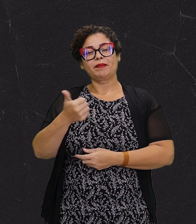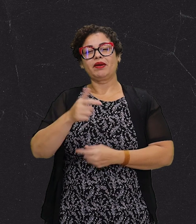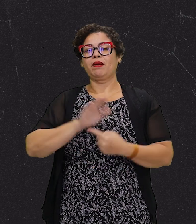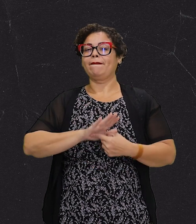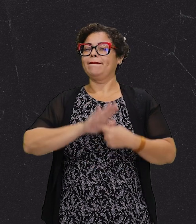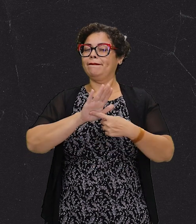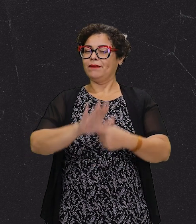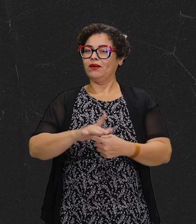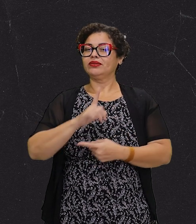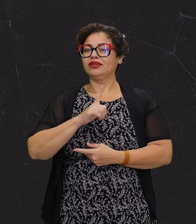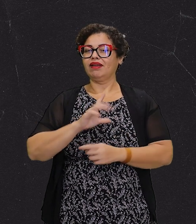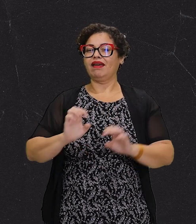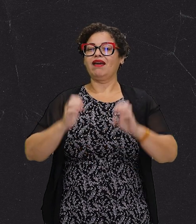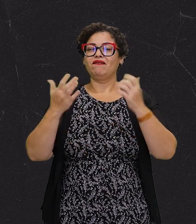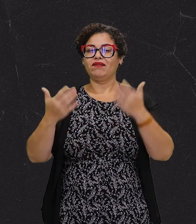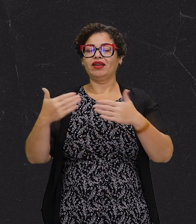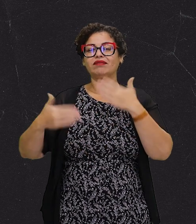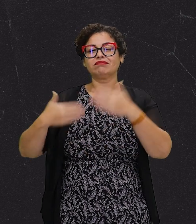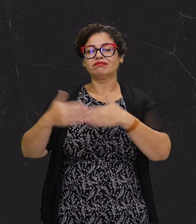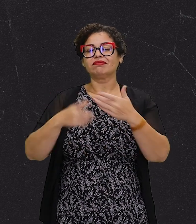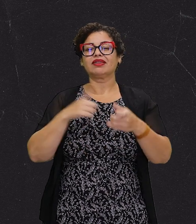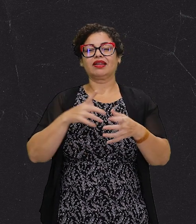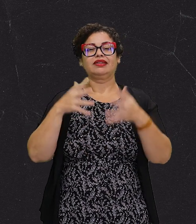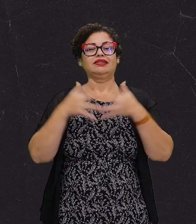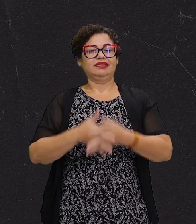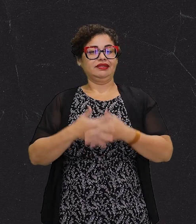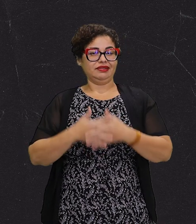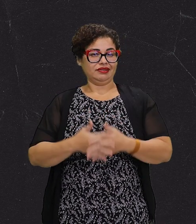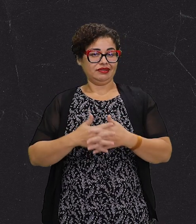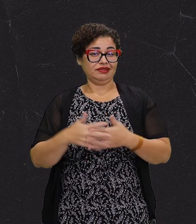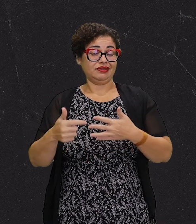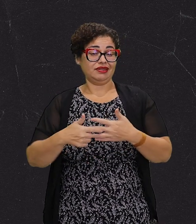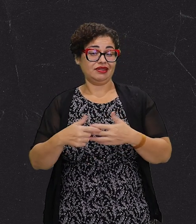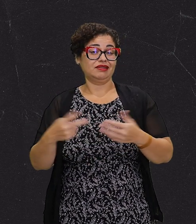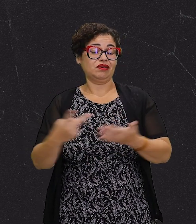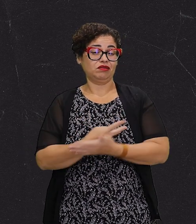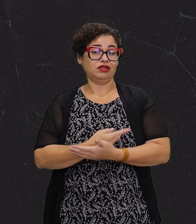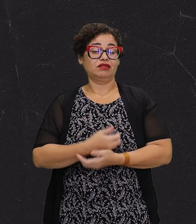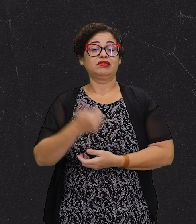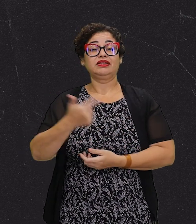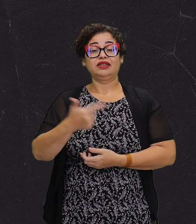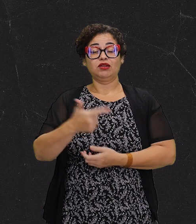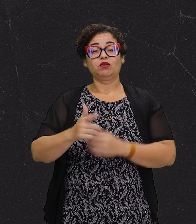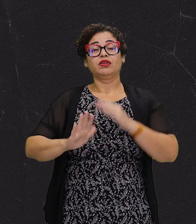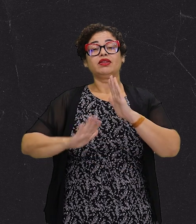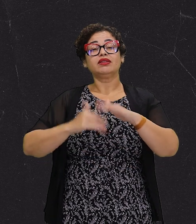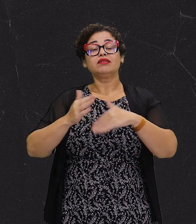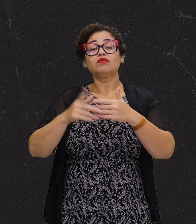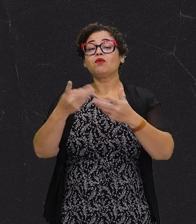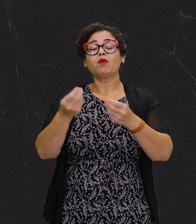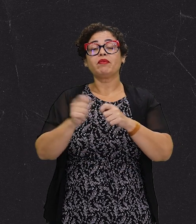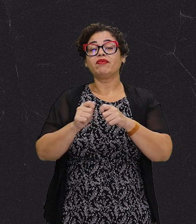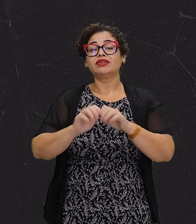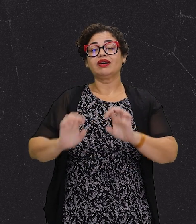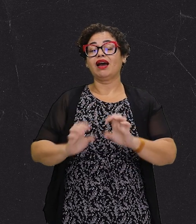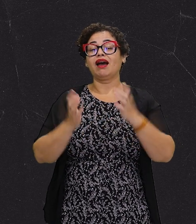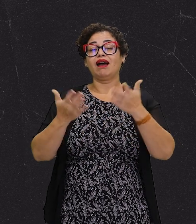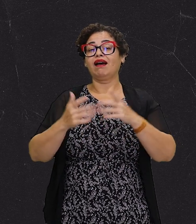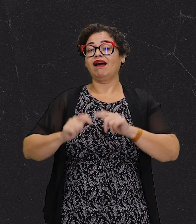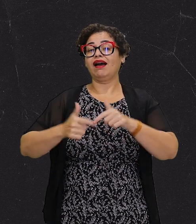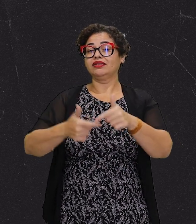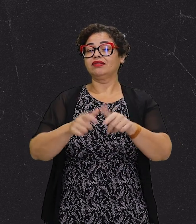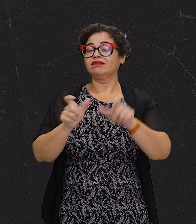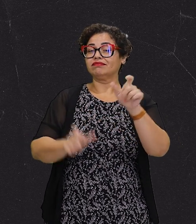primeiro, mostre os eventos que complicam o conflito. E segundo, desenvolva as ações